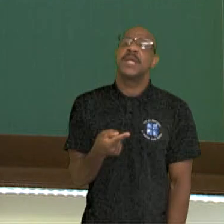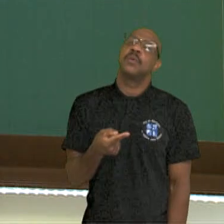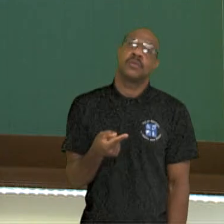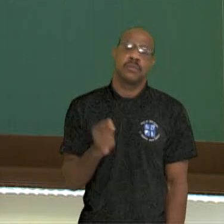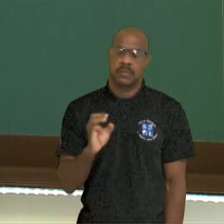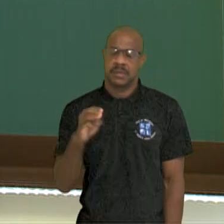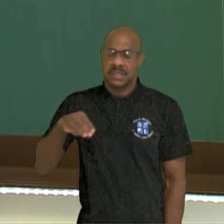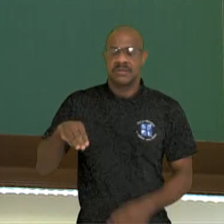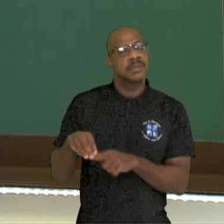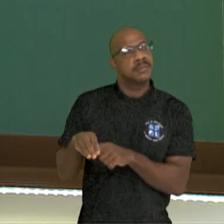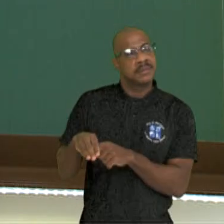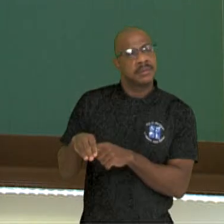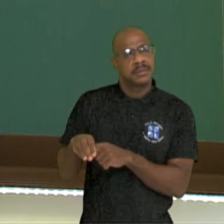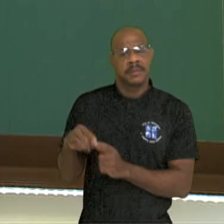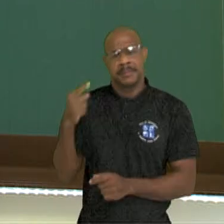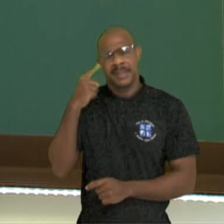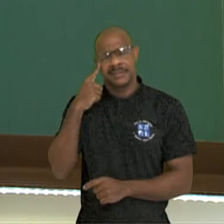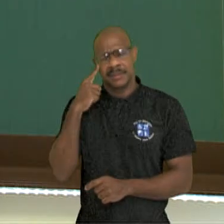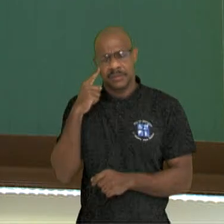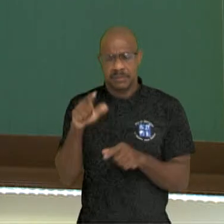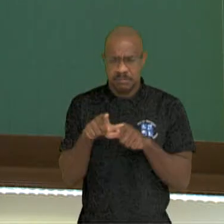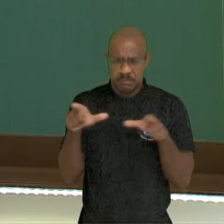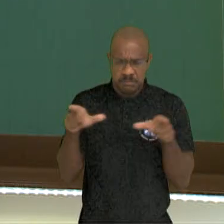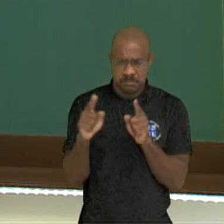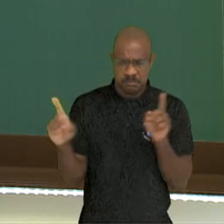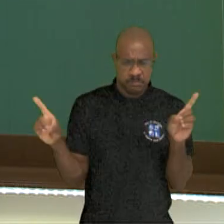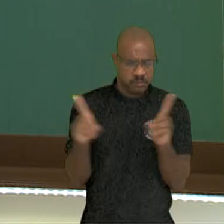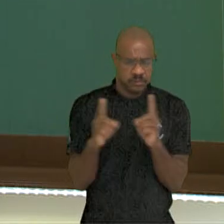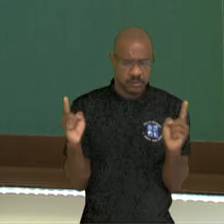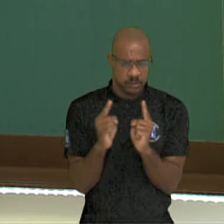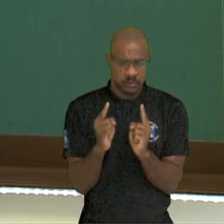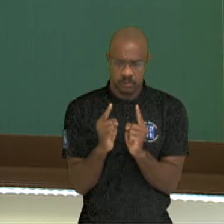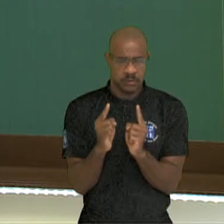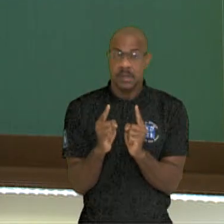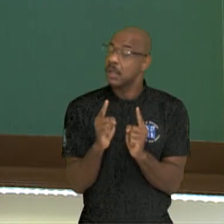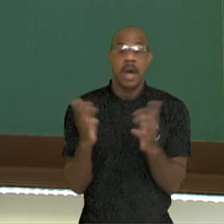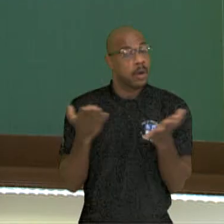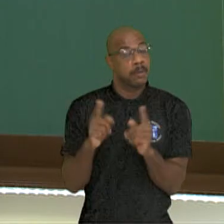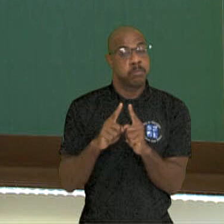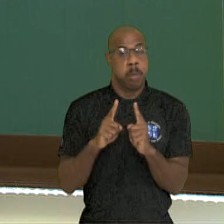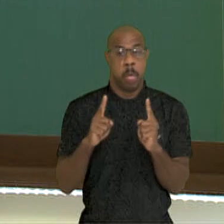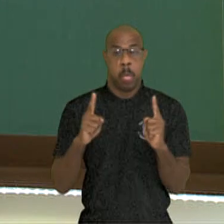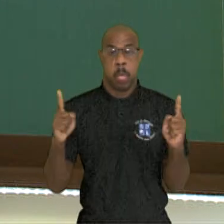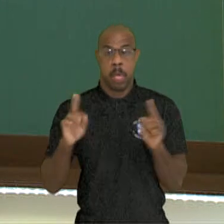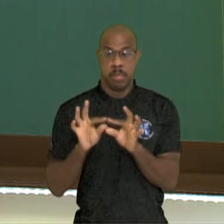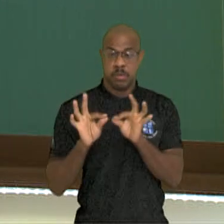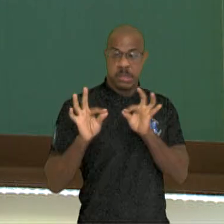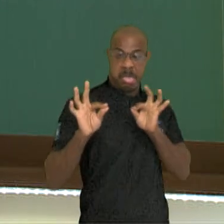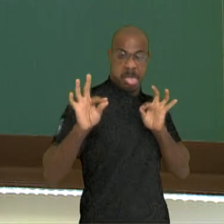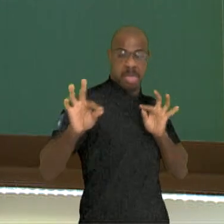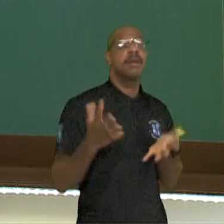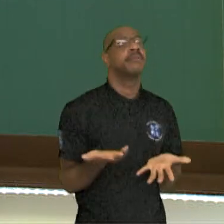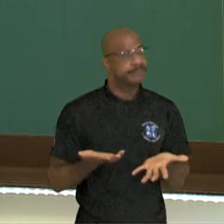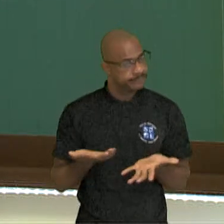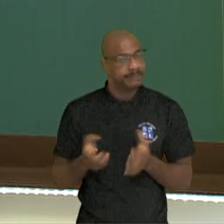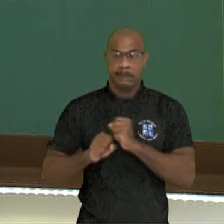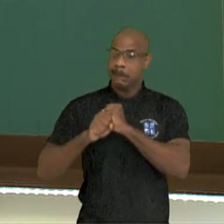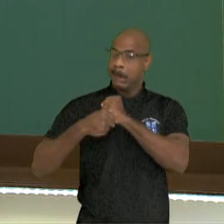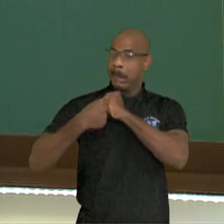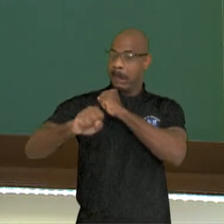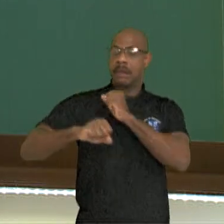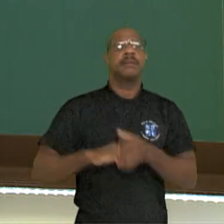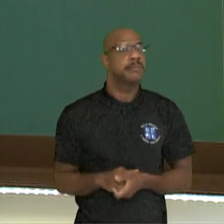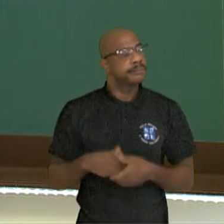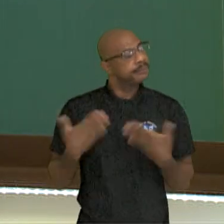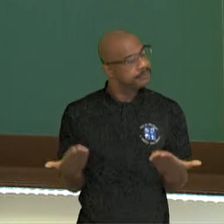em centímetros, pensamos em distâncias pequenas. Aqui nós estamos falando de uma distância maior, um número bastante grande. Então é importante